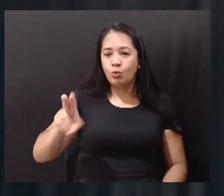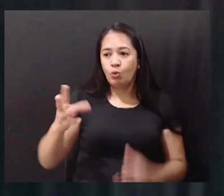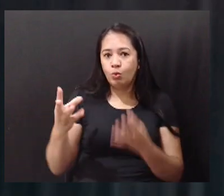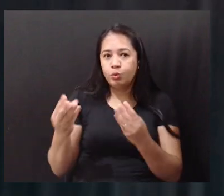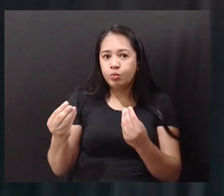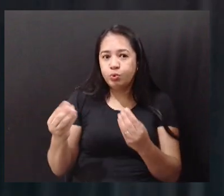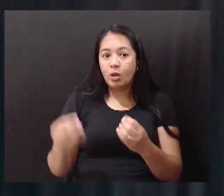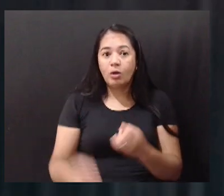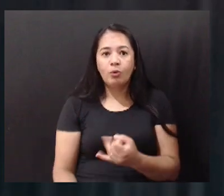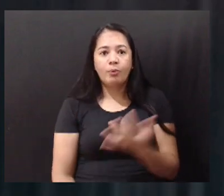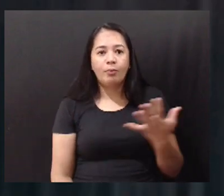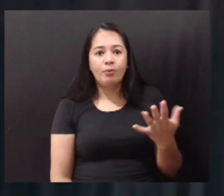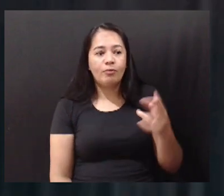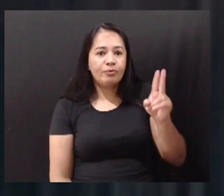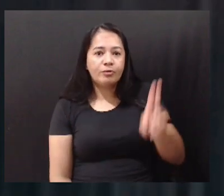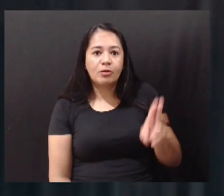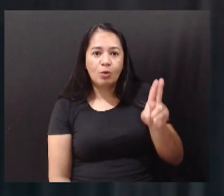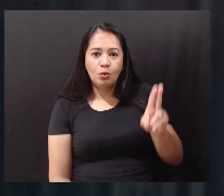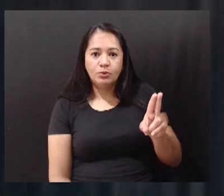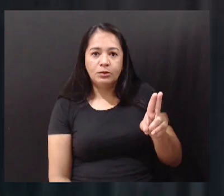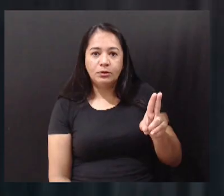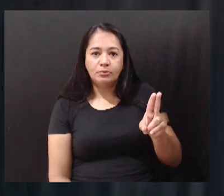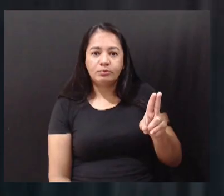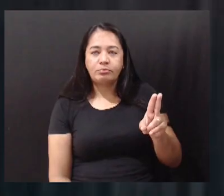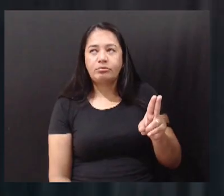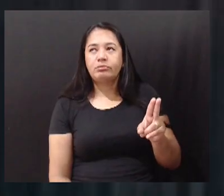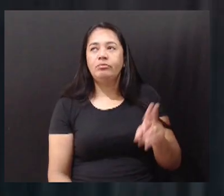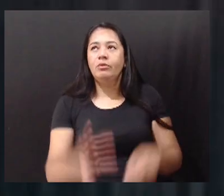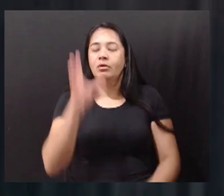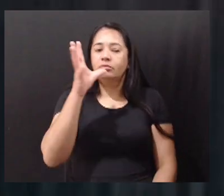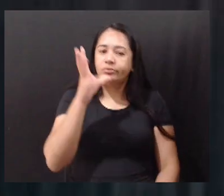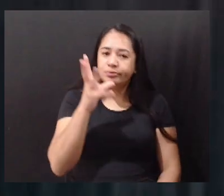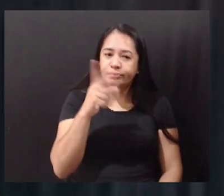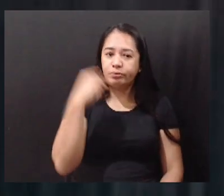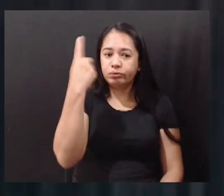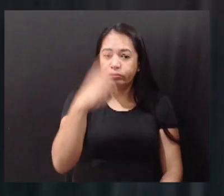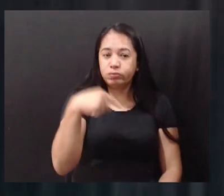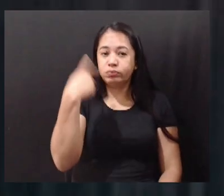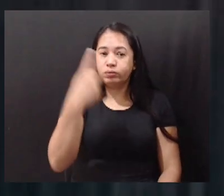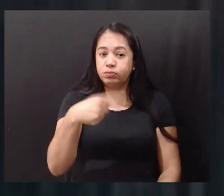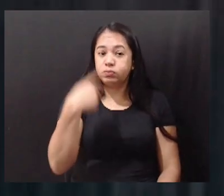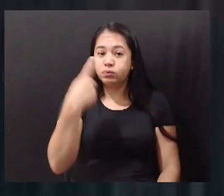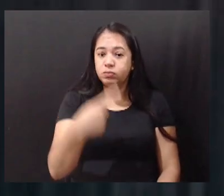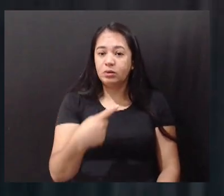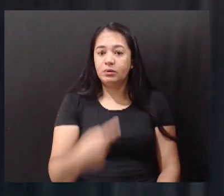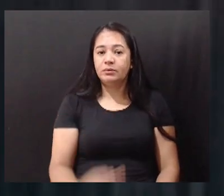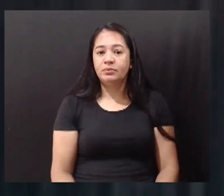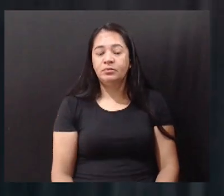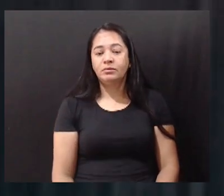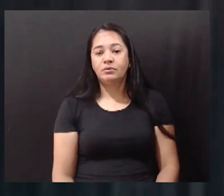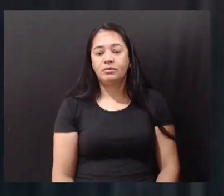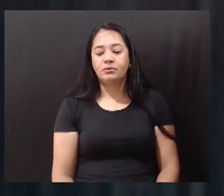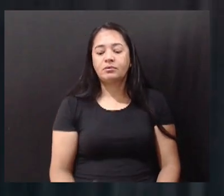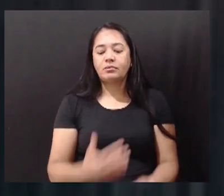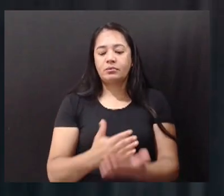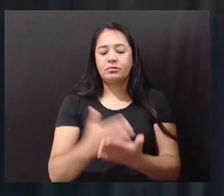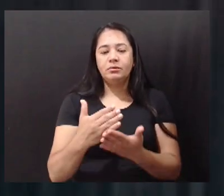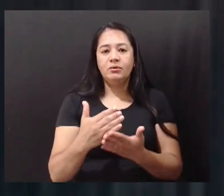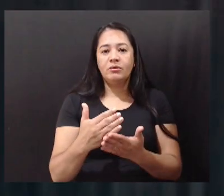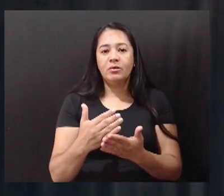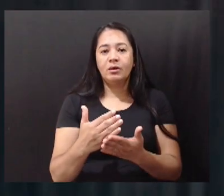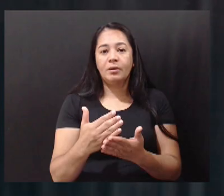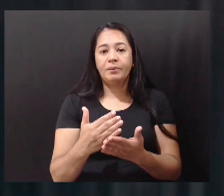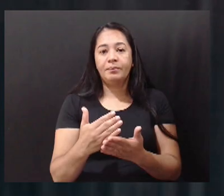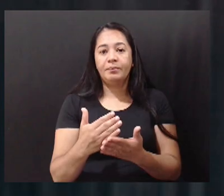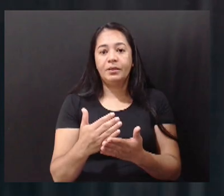uso excessivo, então, por muito tempo, em uma intensidade muito grande, começa a virar clinicamente relevante,